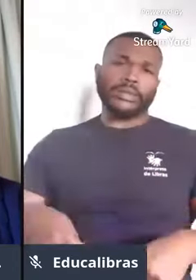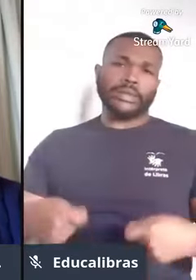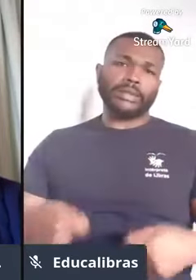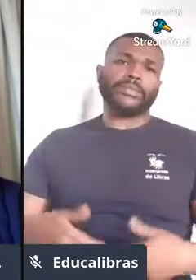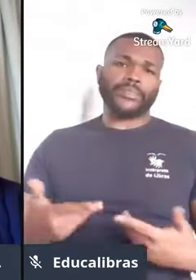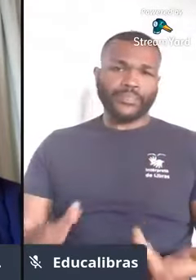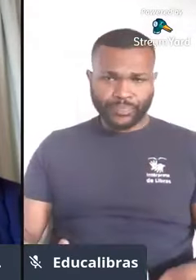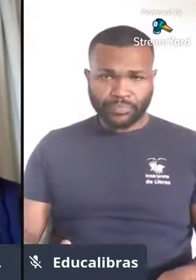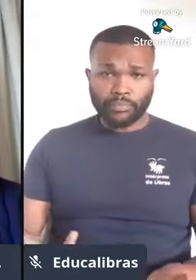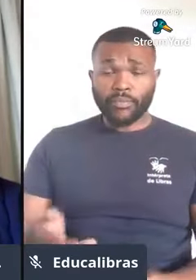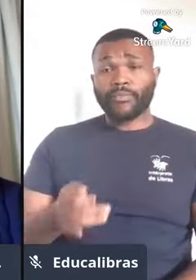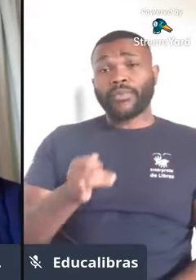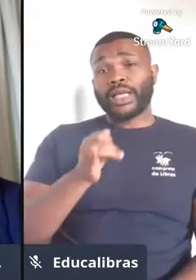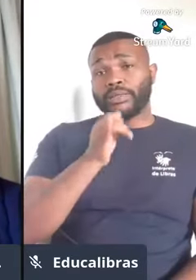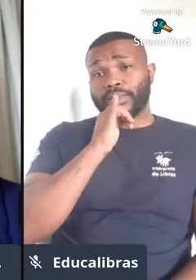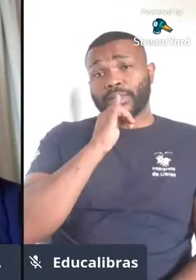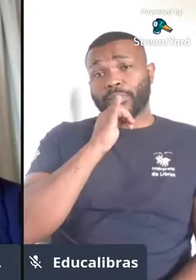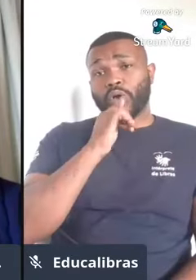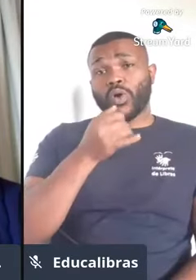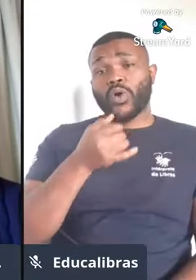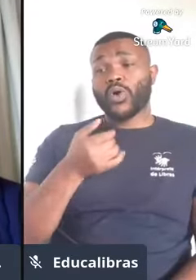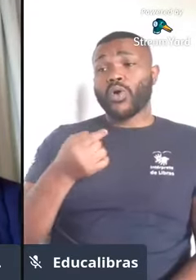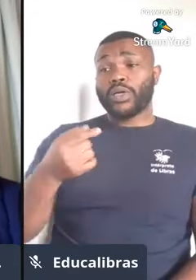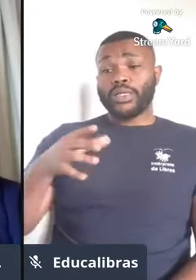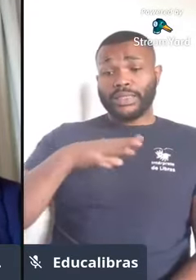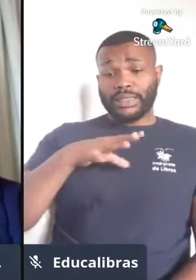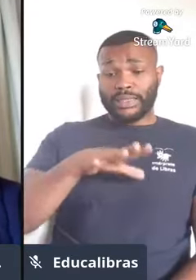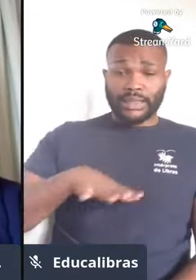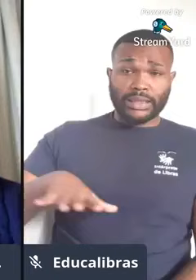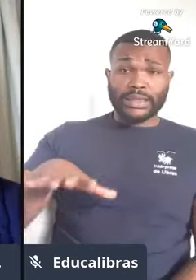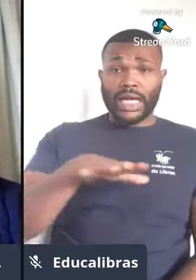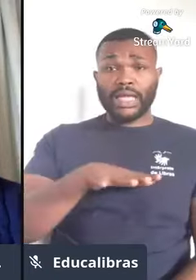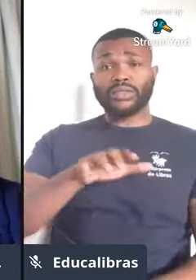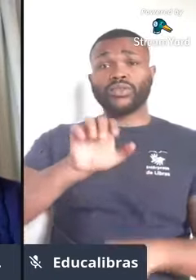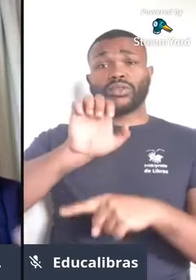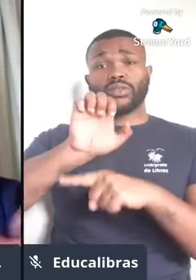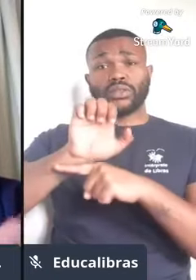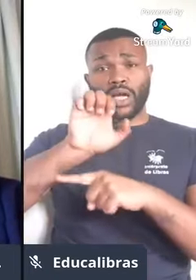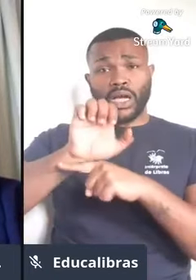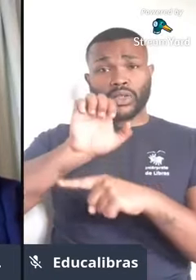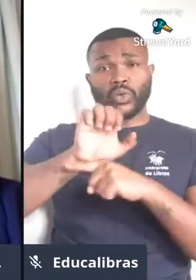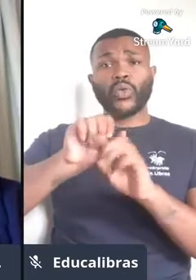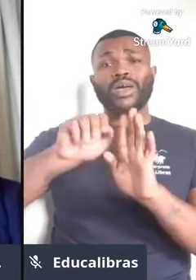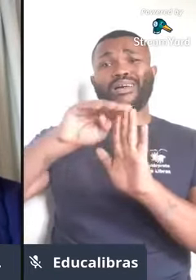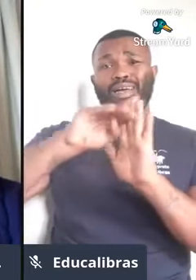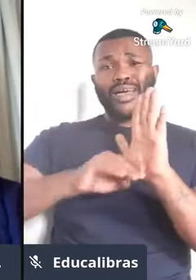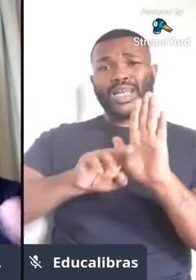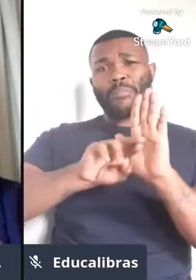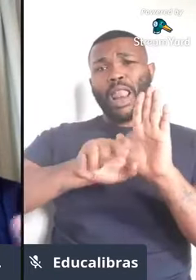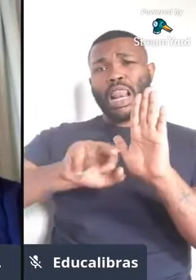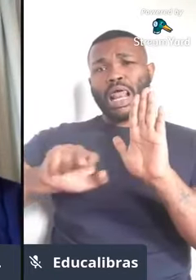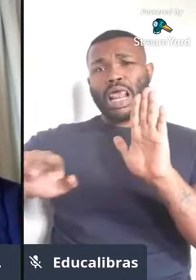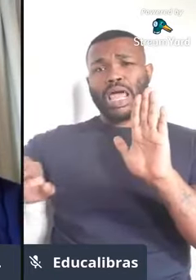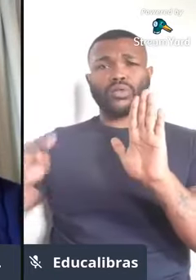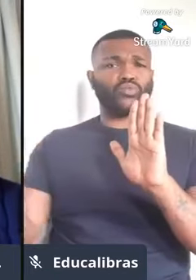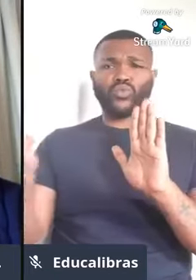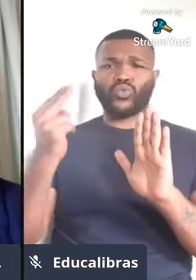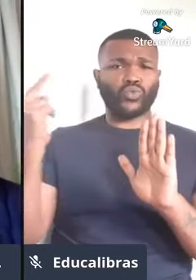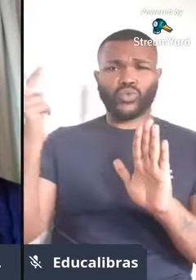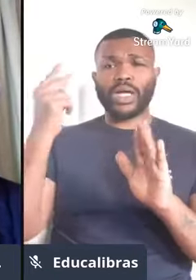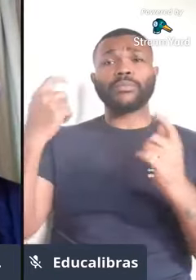não é admissível que numa cidade, num estado, se sigam critérios que sejam diferentes de outras cidades, de outros